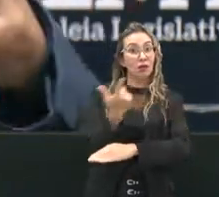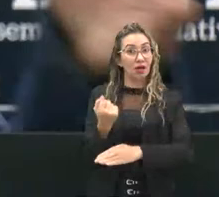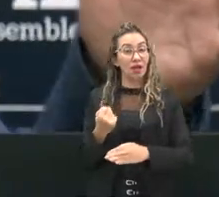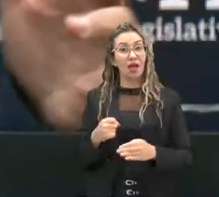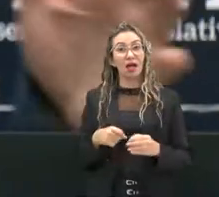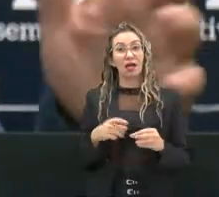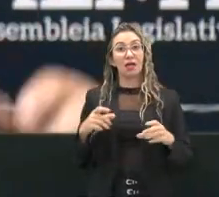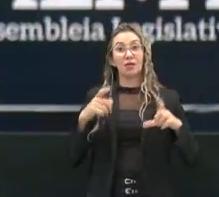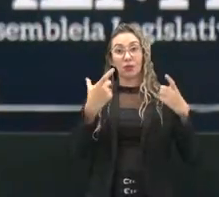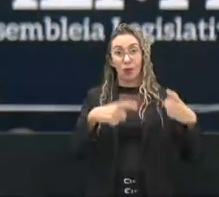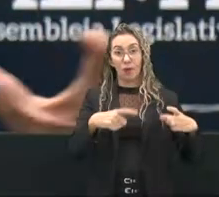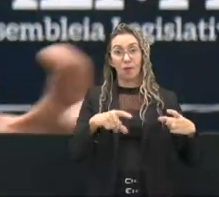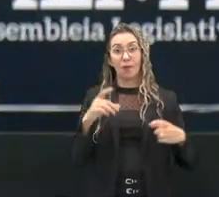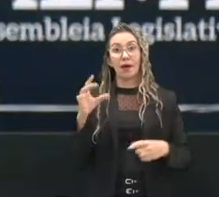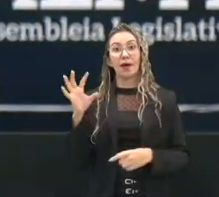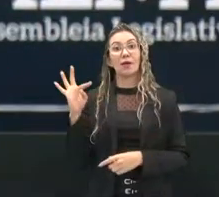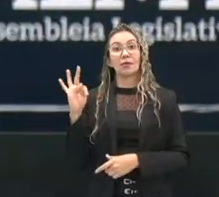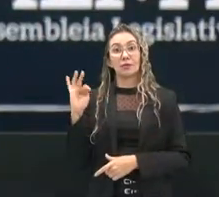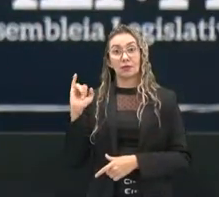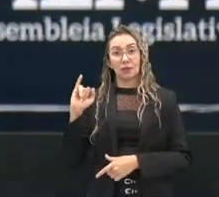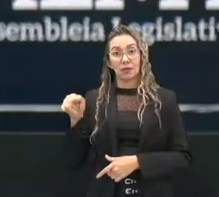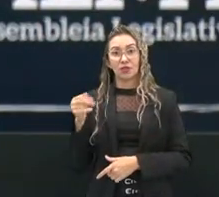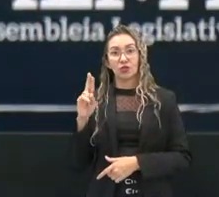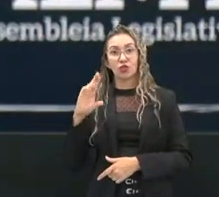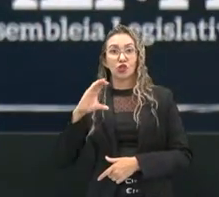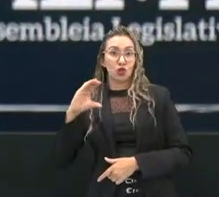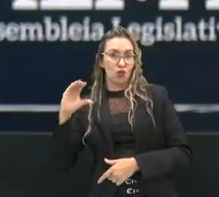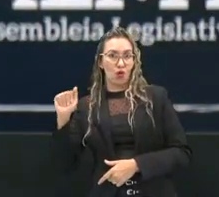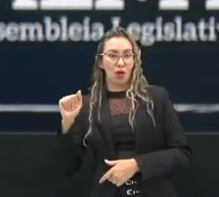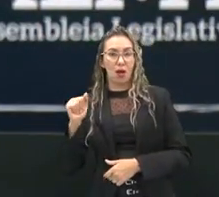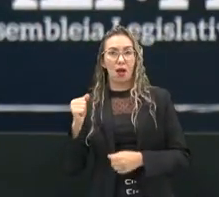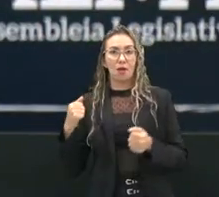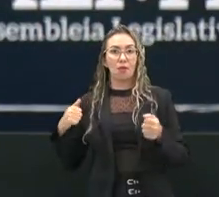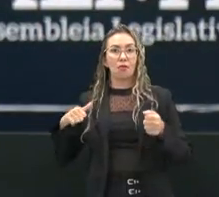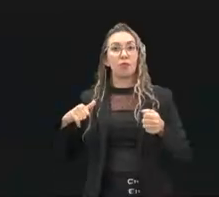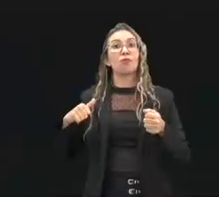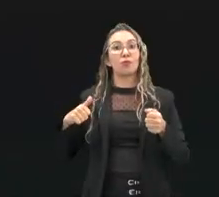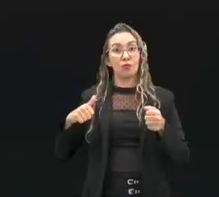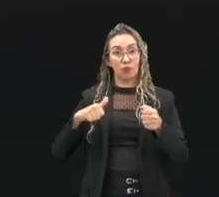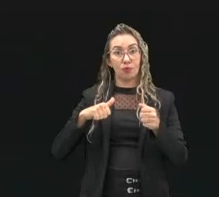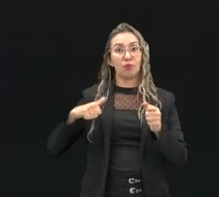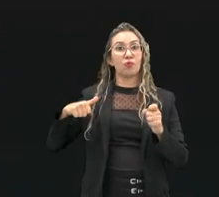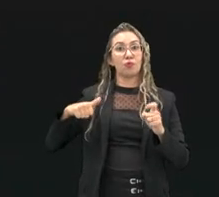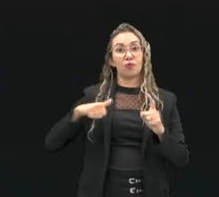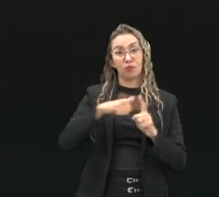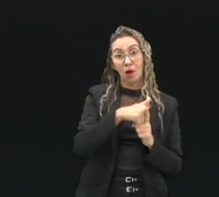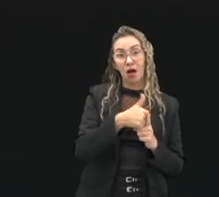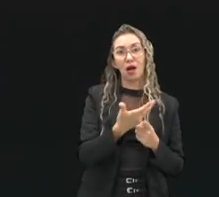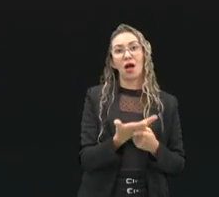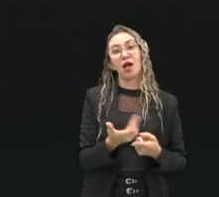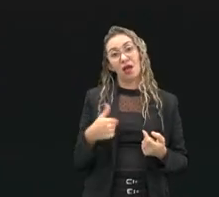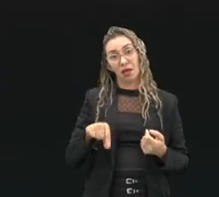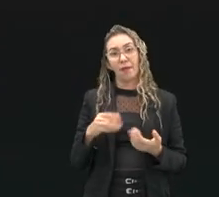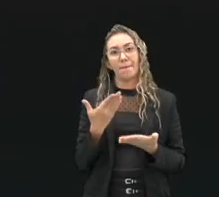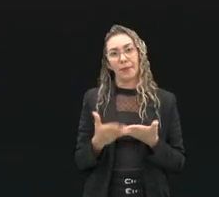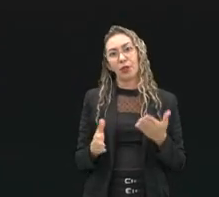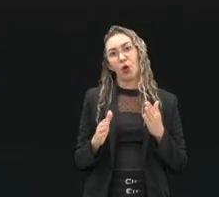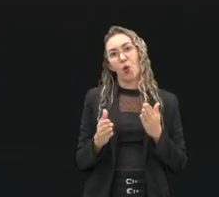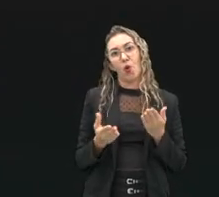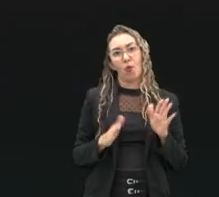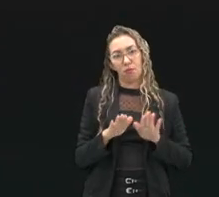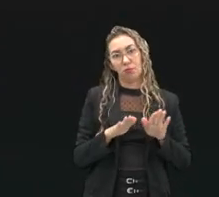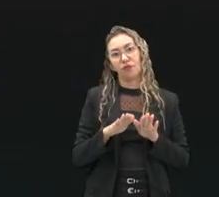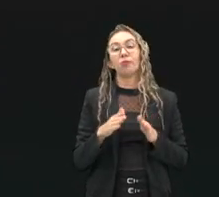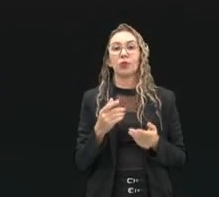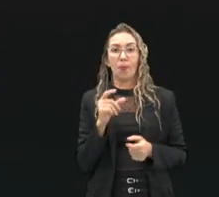um acidente, tá, fez com que ela perdesse a mobilidade. Mas ela me mostrou documentos